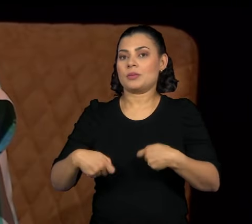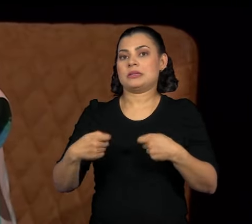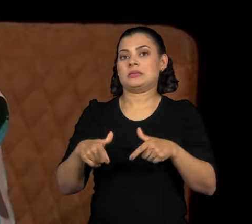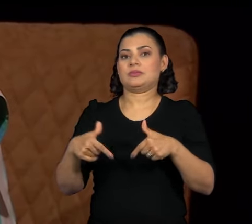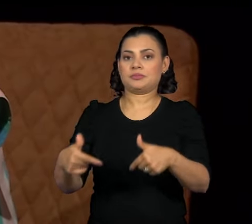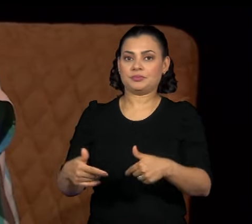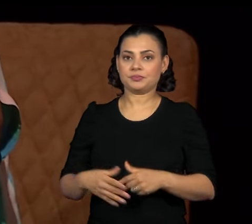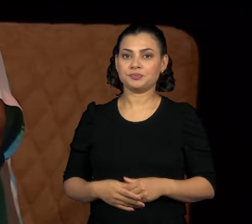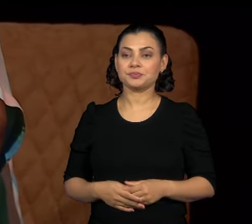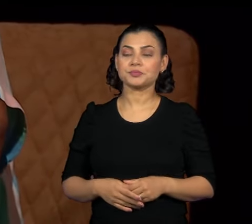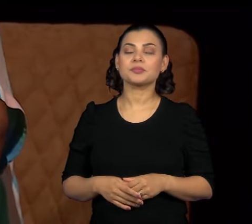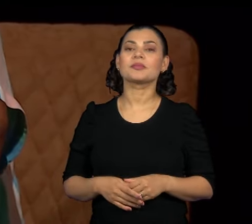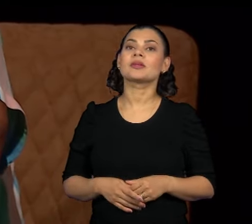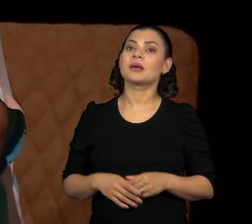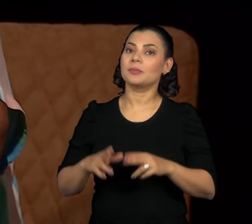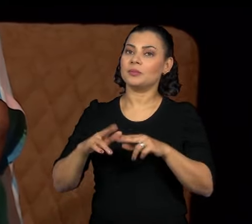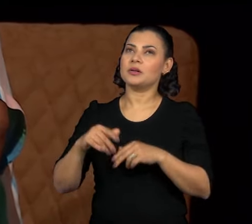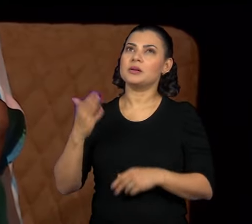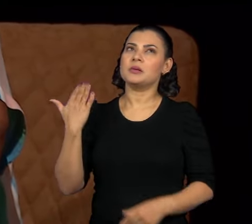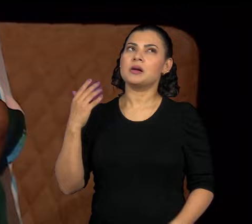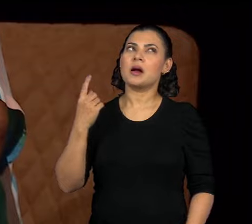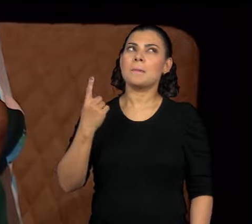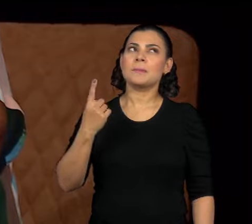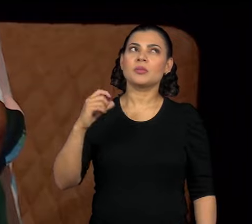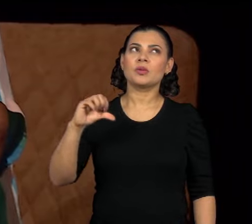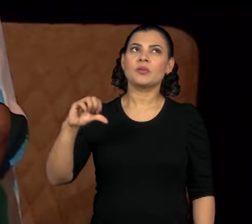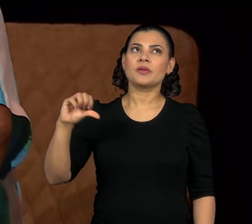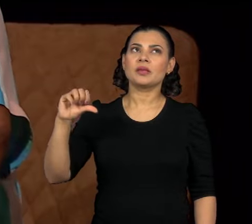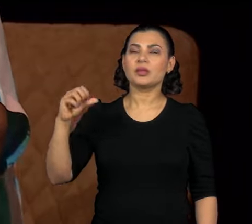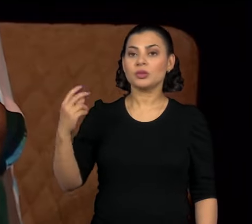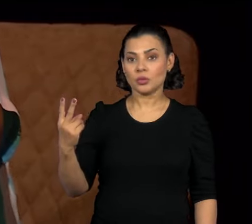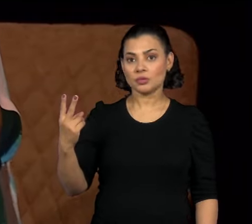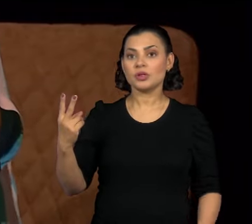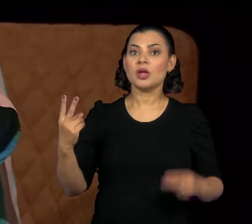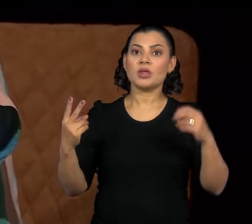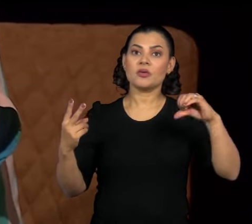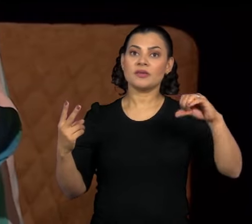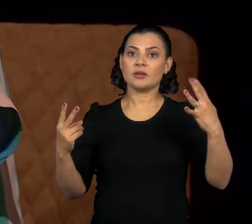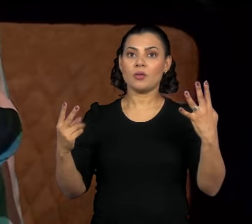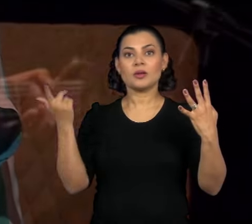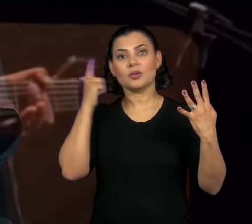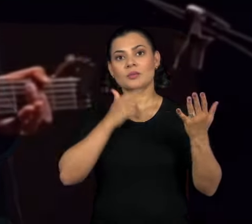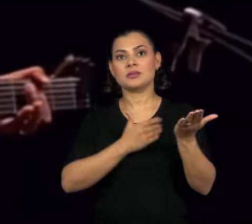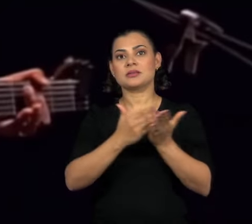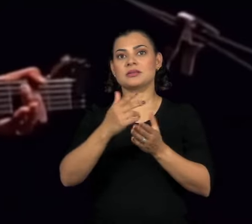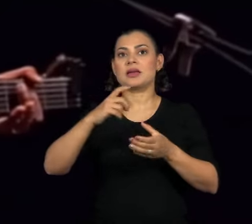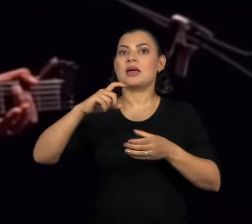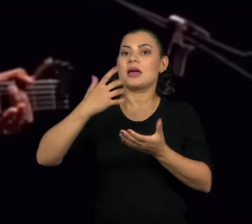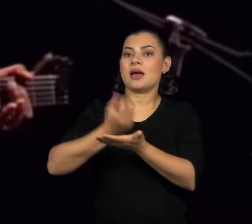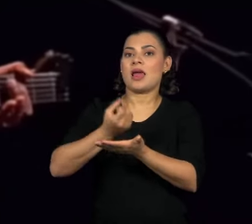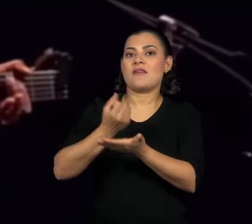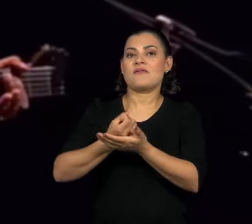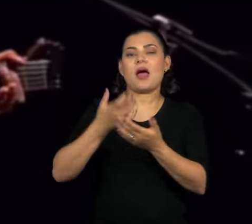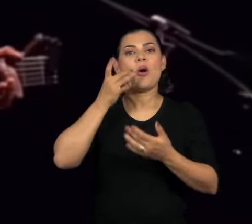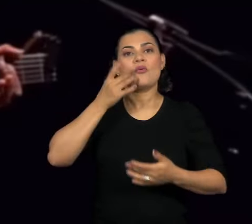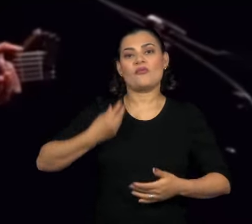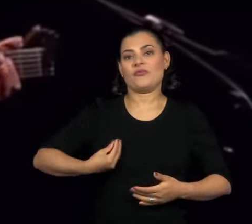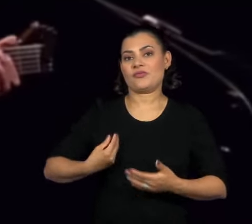Estamos falando, tipo, 92, uhum. E quando foi 94, eu gravei o Aos Vivos. Se a voz da